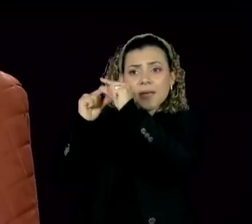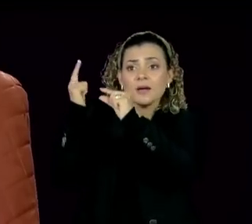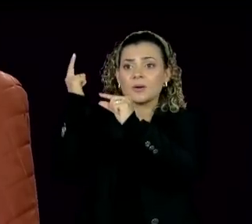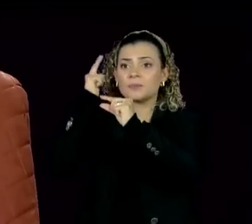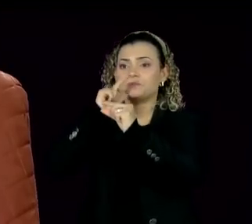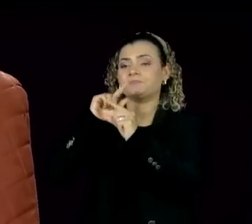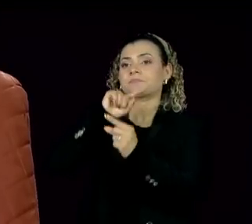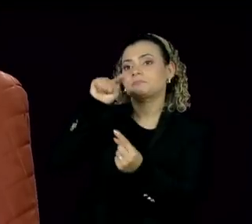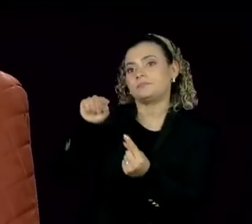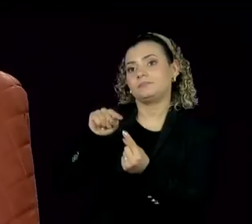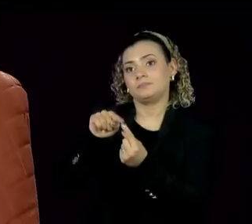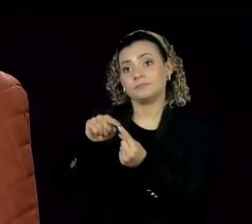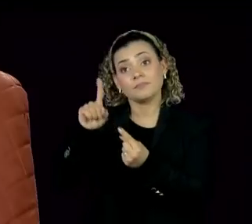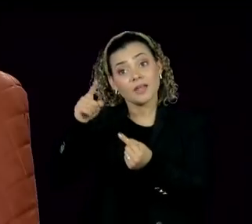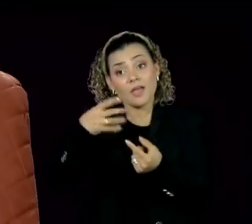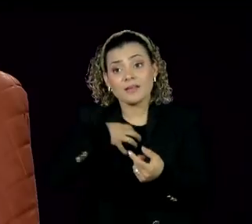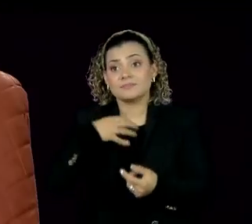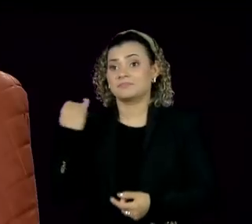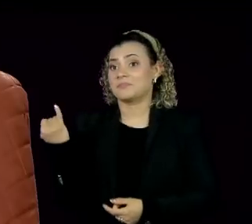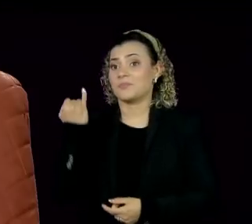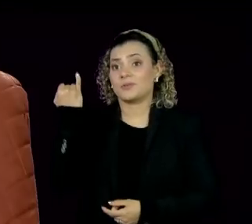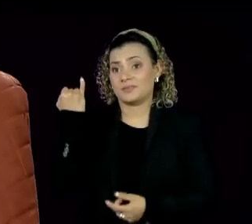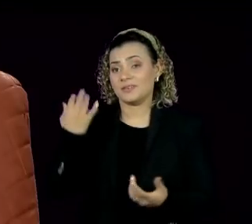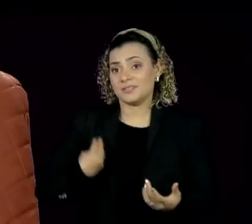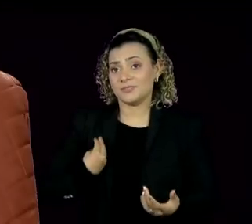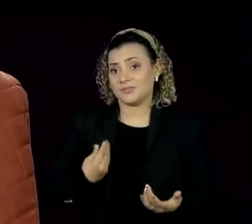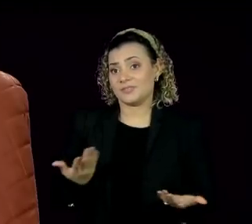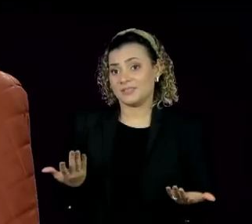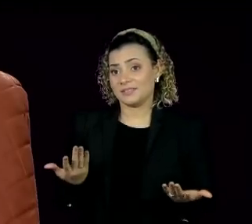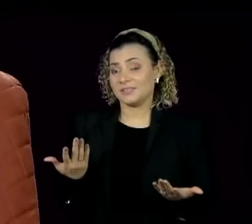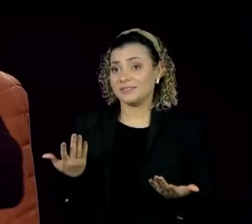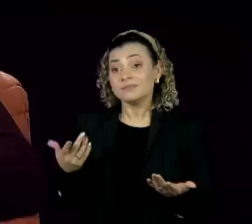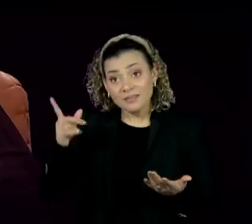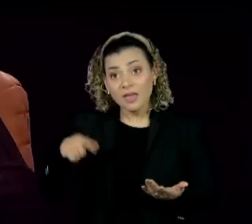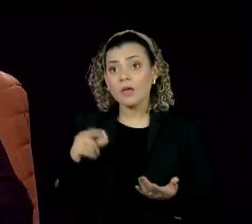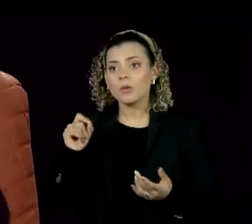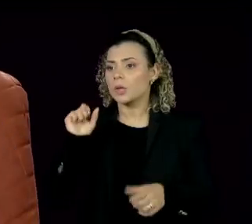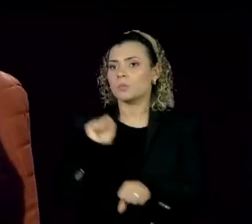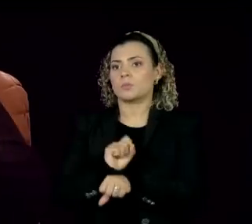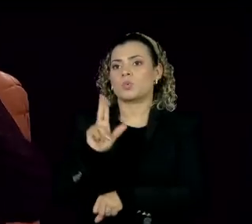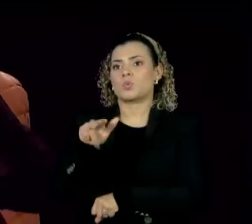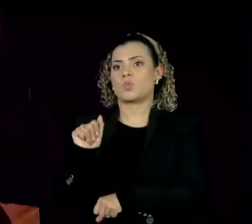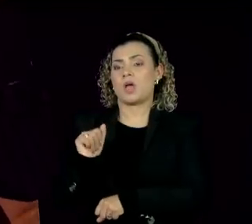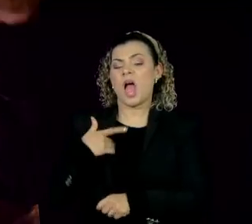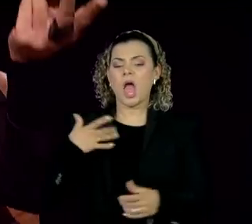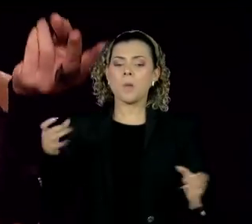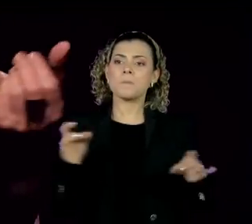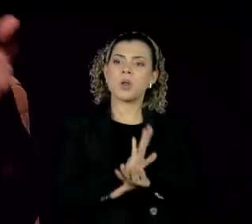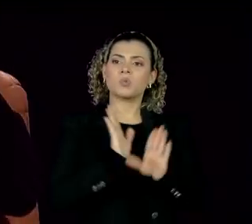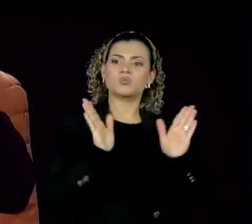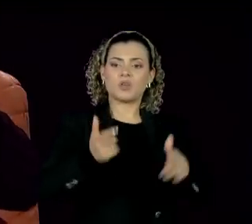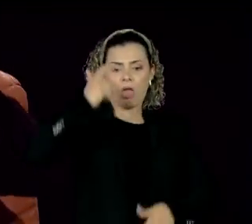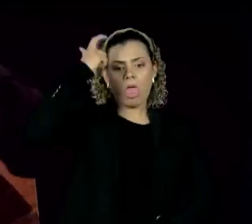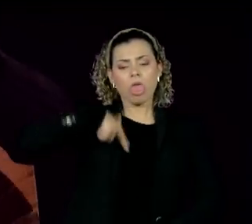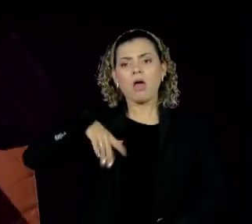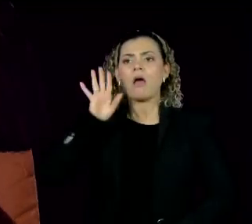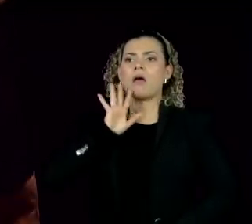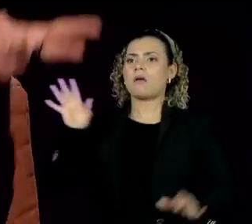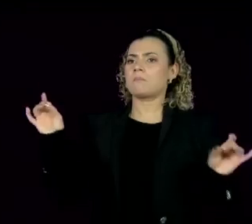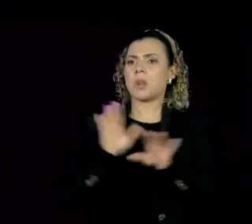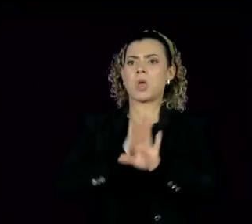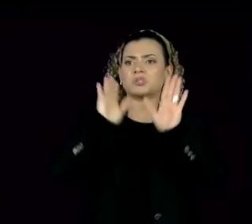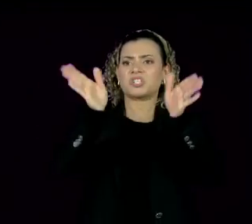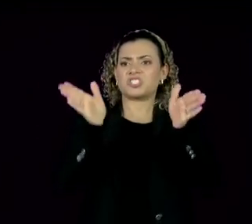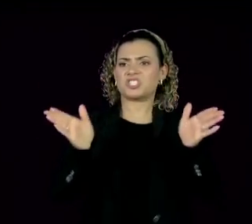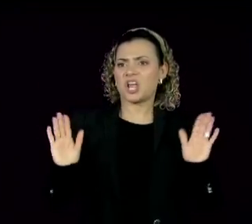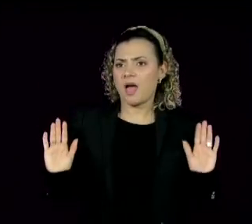muito dinâmico, isso é muito, muito importante na vida de um artista, de você nunca parar, de você nunca achar que você já está legal, que você já chegou